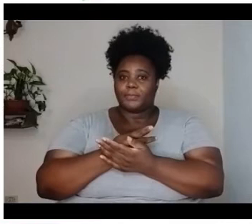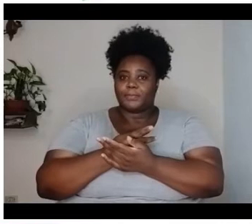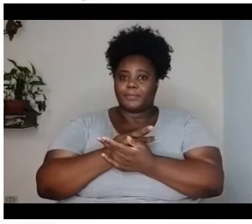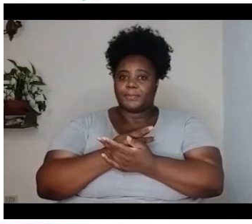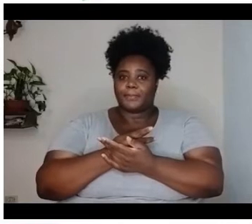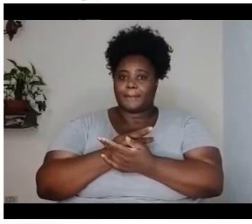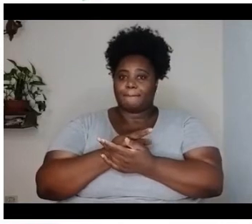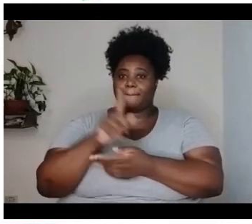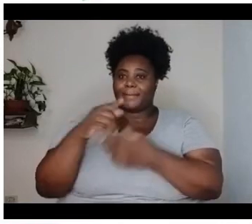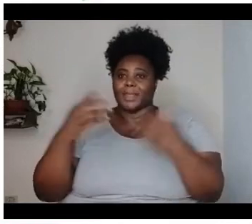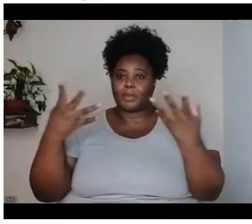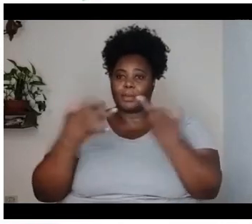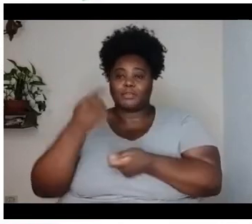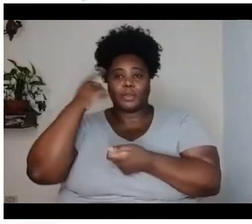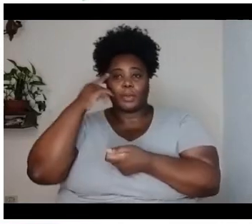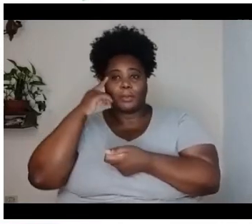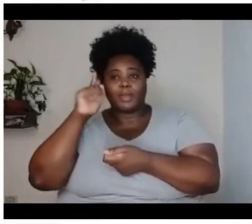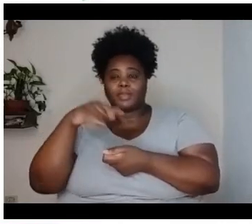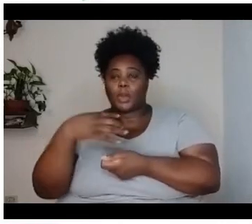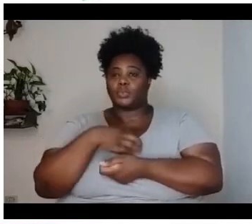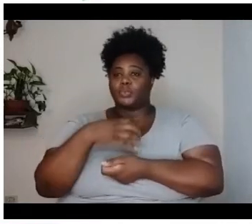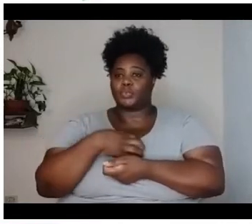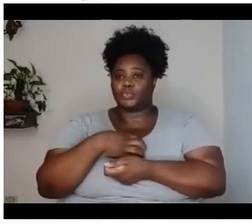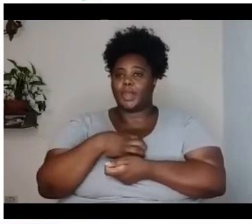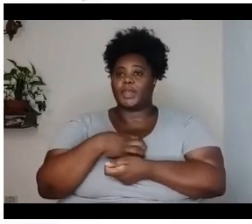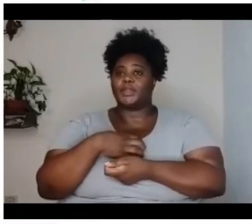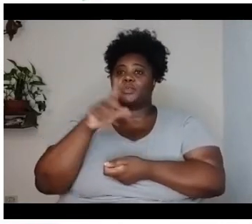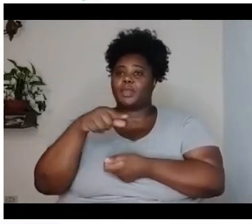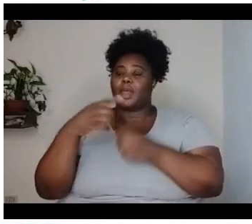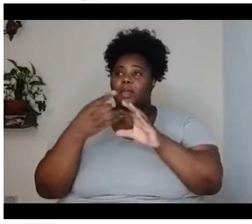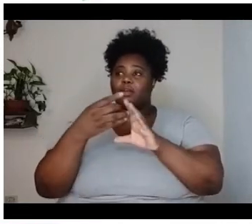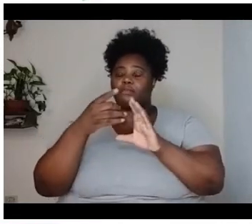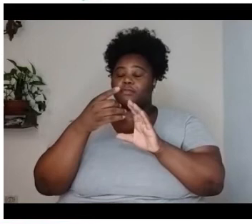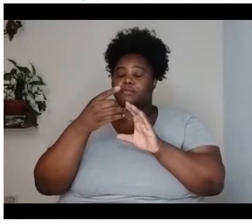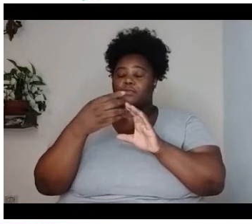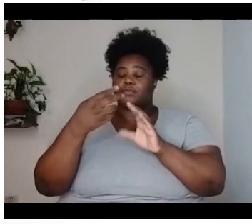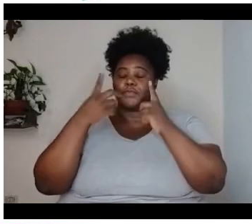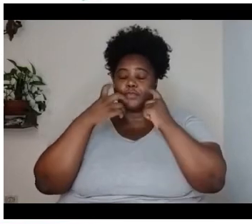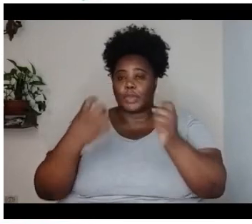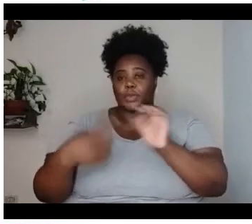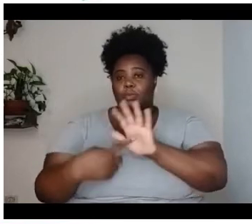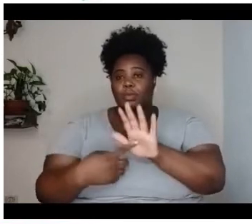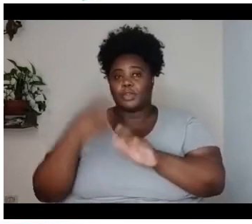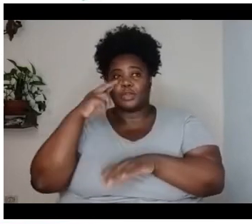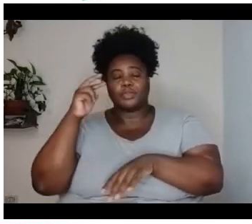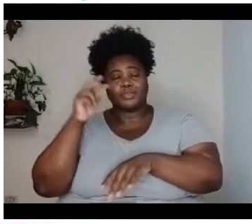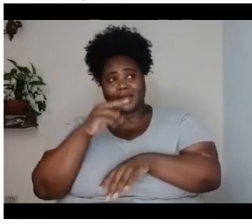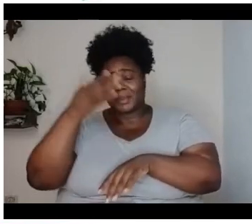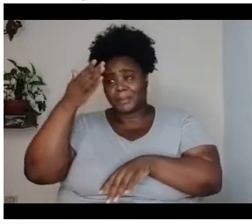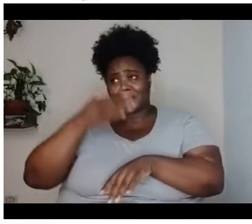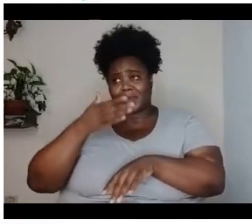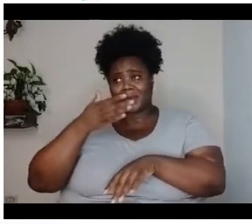É incrível pensar que é uma forma da violência ser exposta, a gente olhar para isso, encarar,